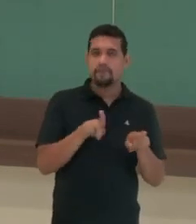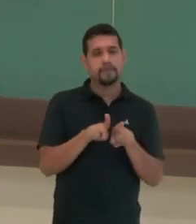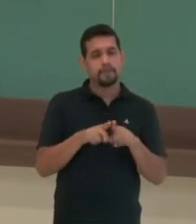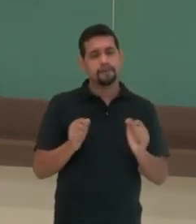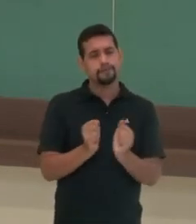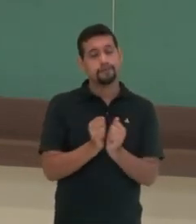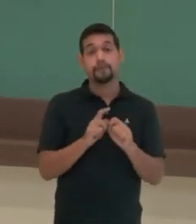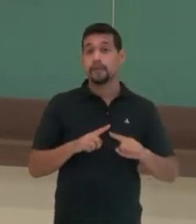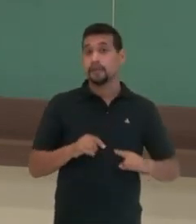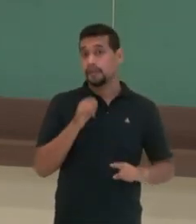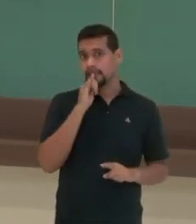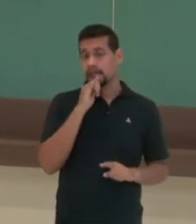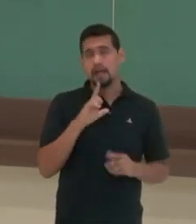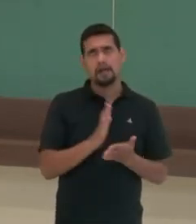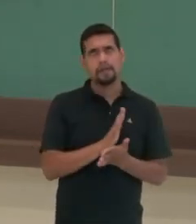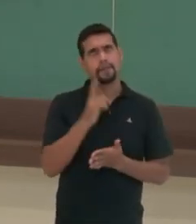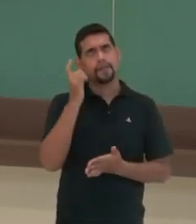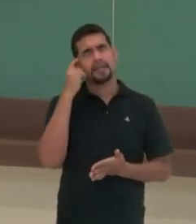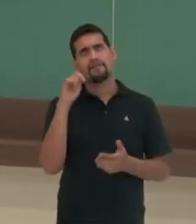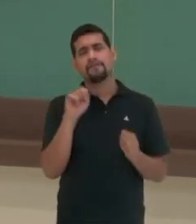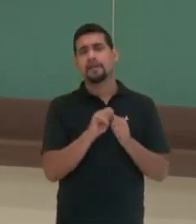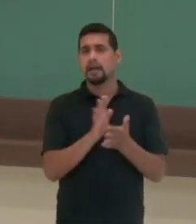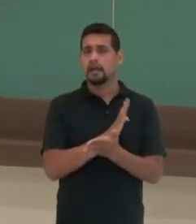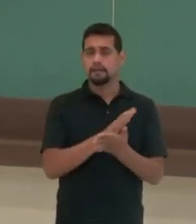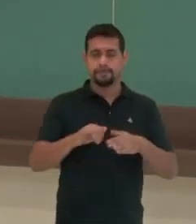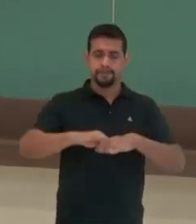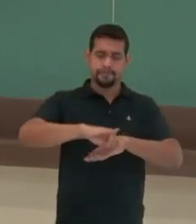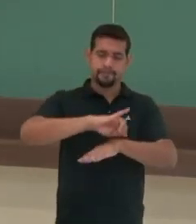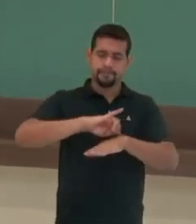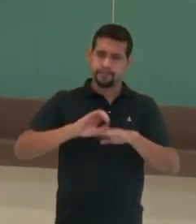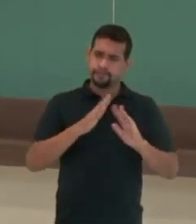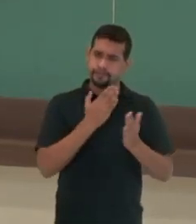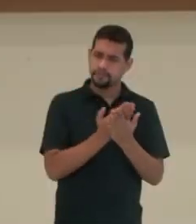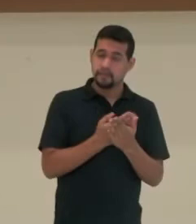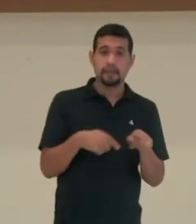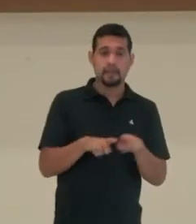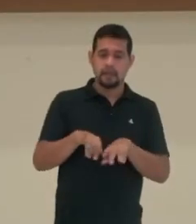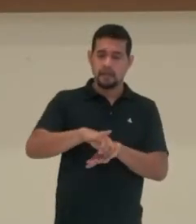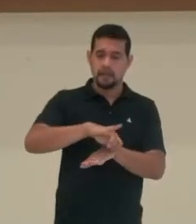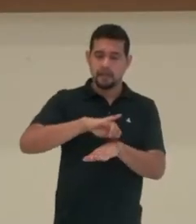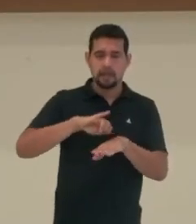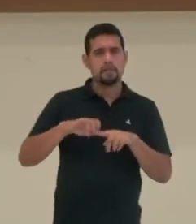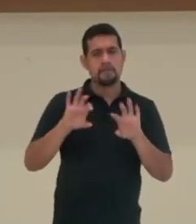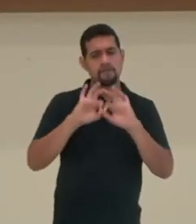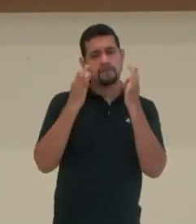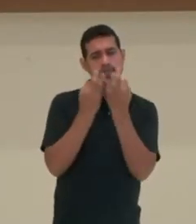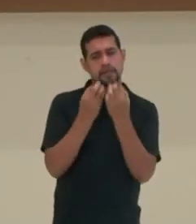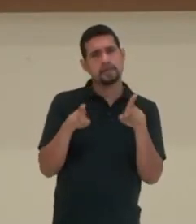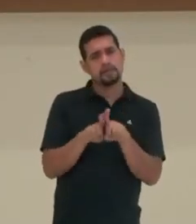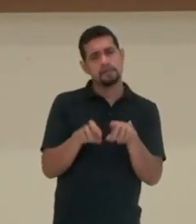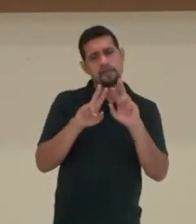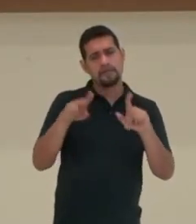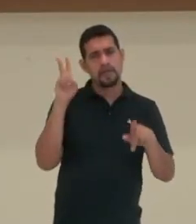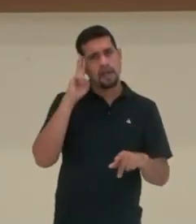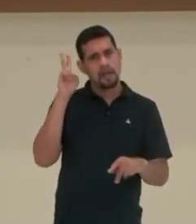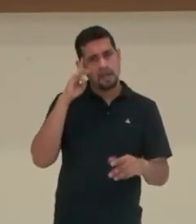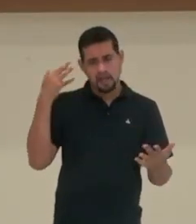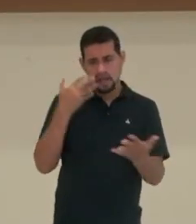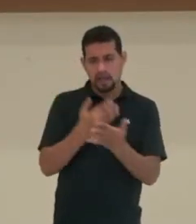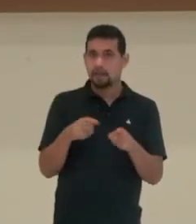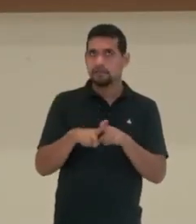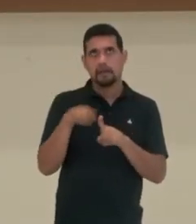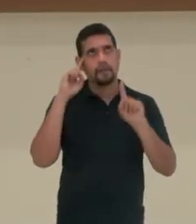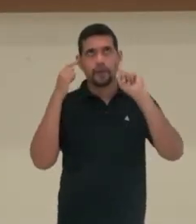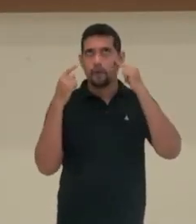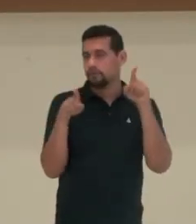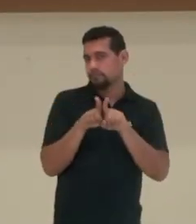povo. Então, pensa aí, de repente, fazer uma exposição na sua escola, uma exposição para a família, com várias histórias aí que você